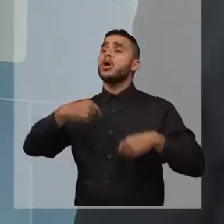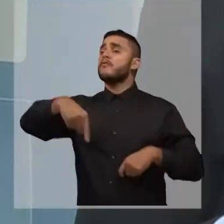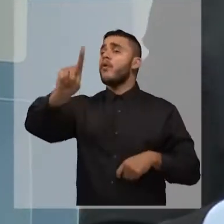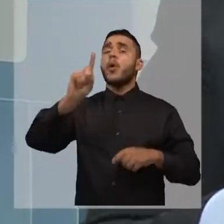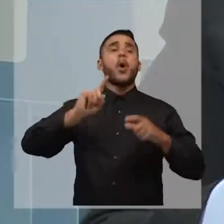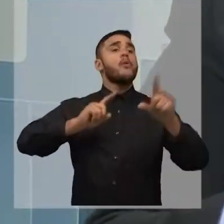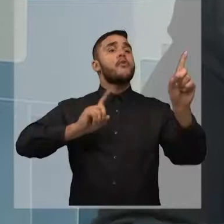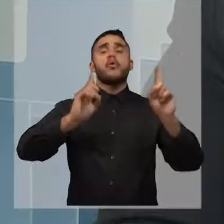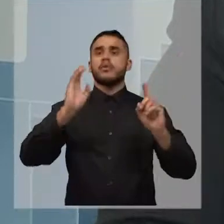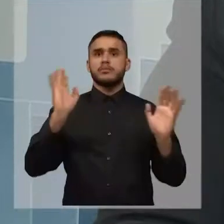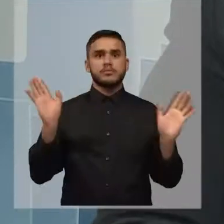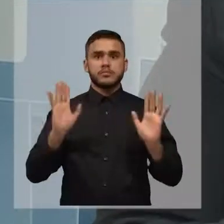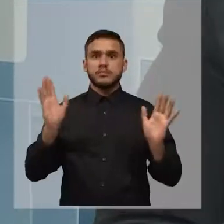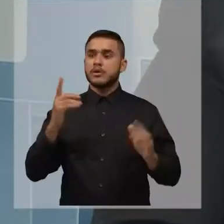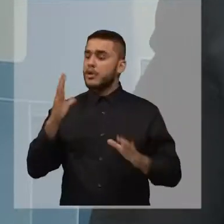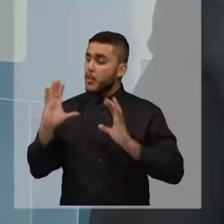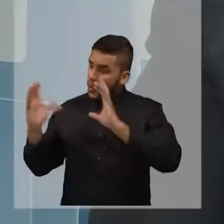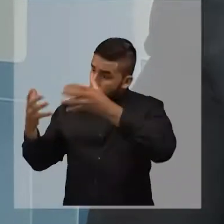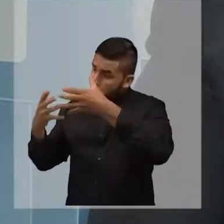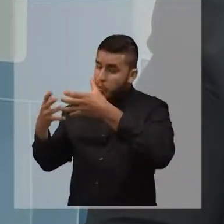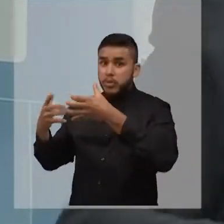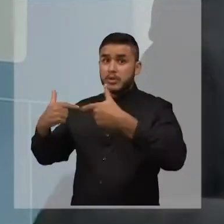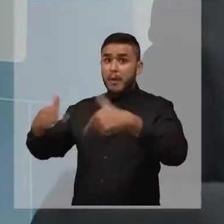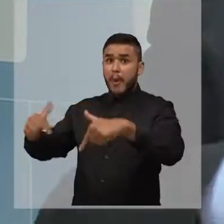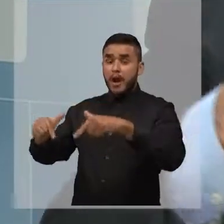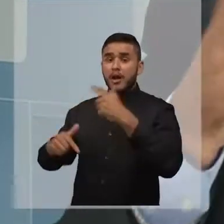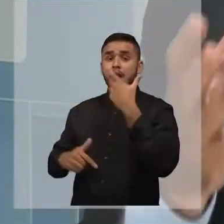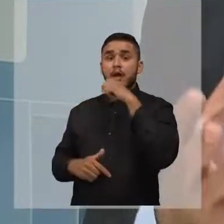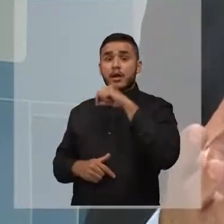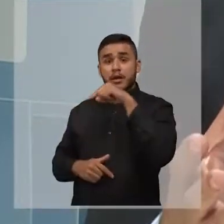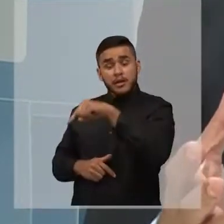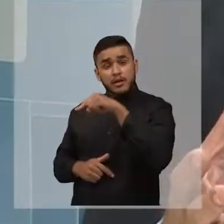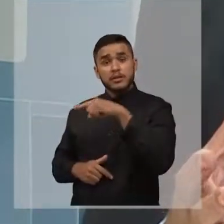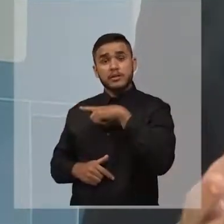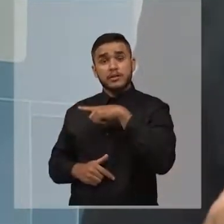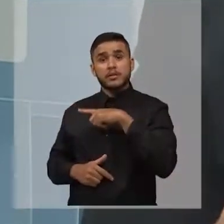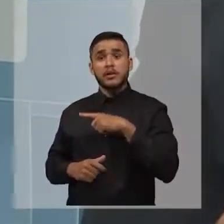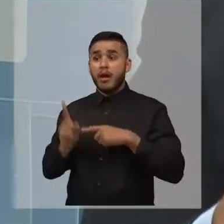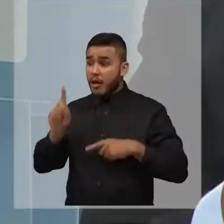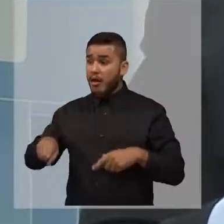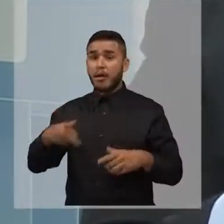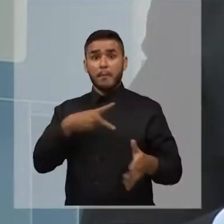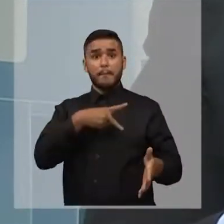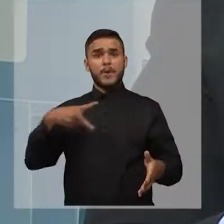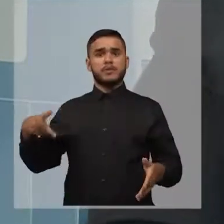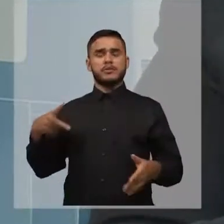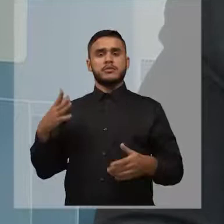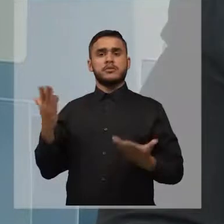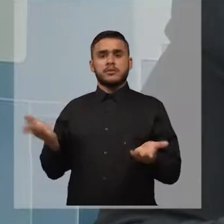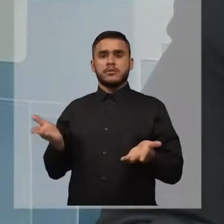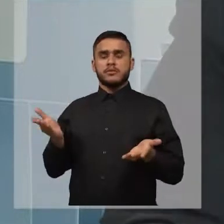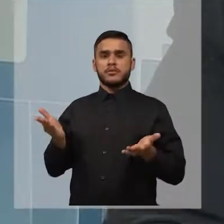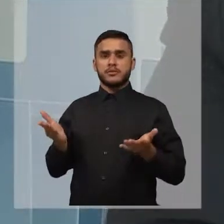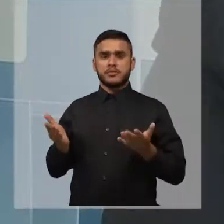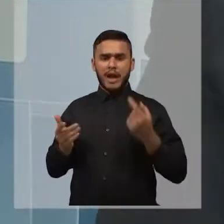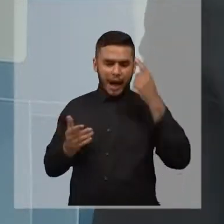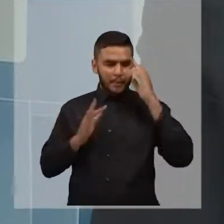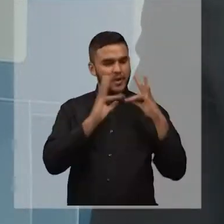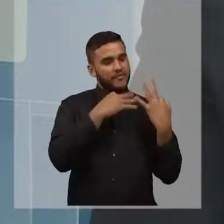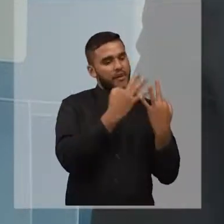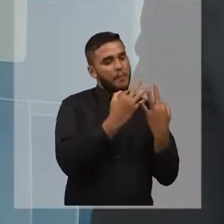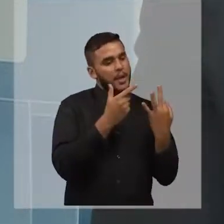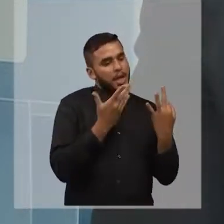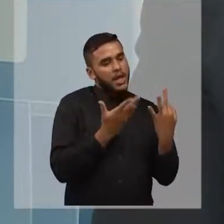República. E ele é mandado pela instituição, presidente da República, muito mais do que a família, do que a mulher